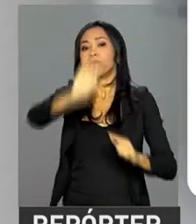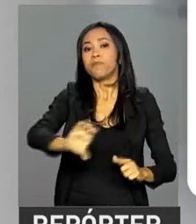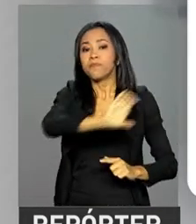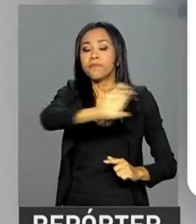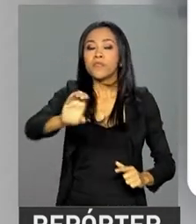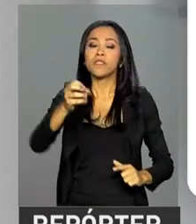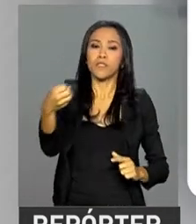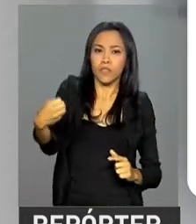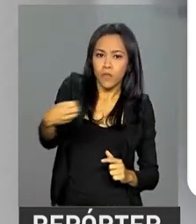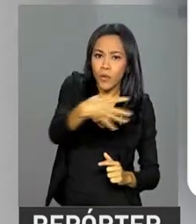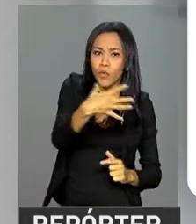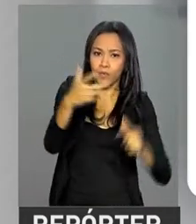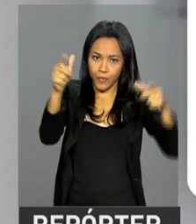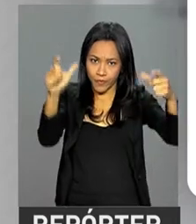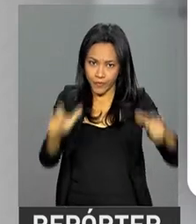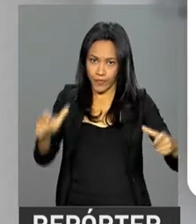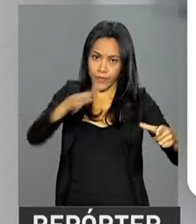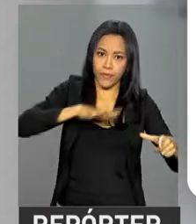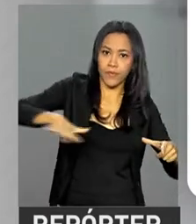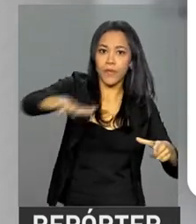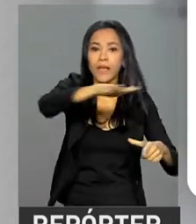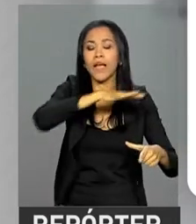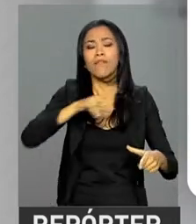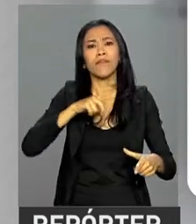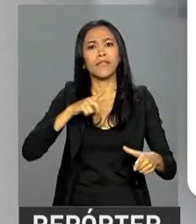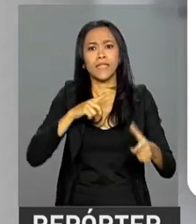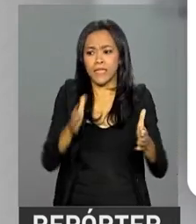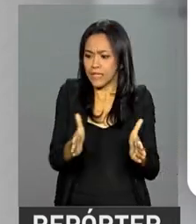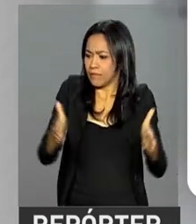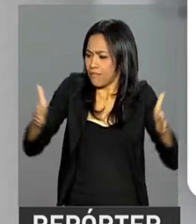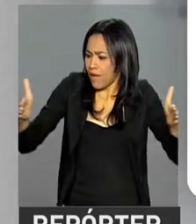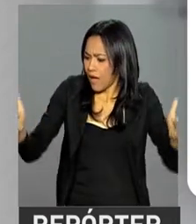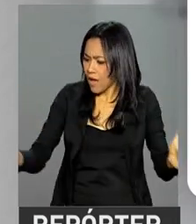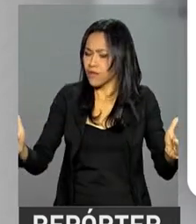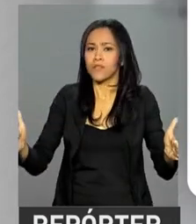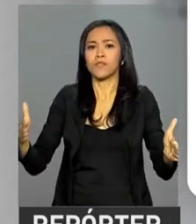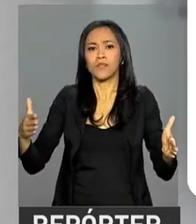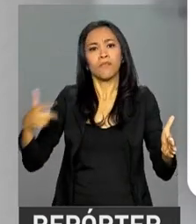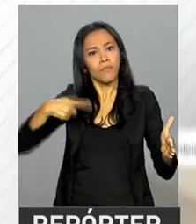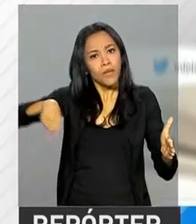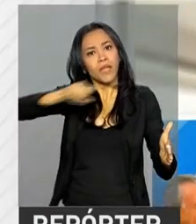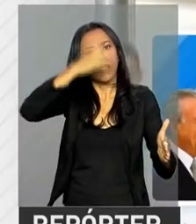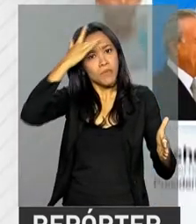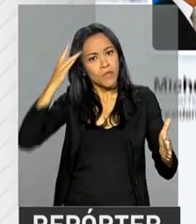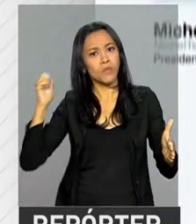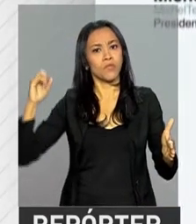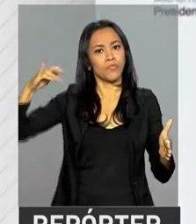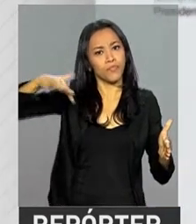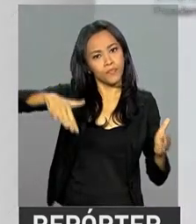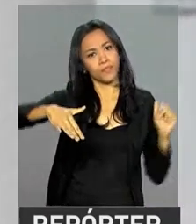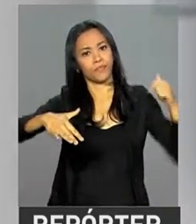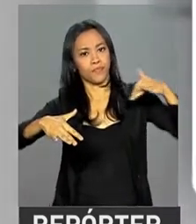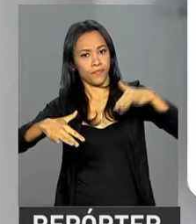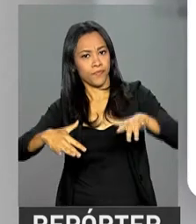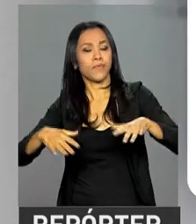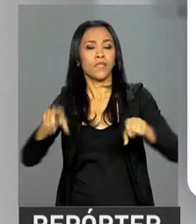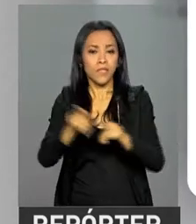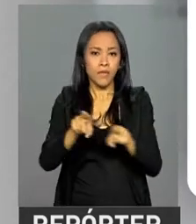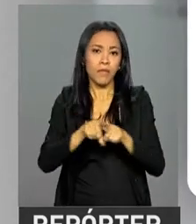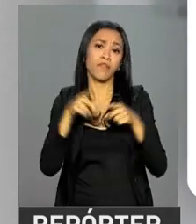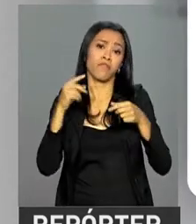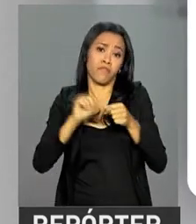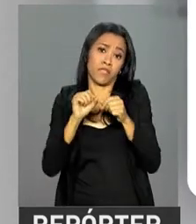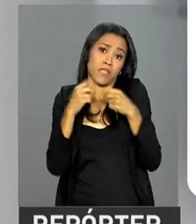né com essa nova área a basílica vai ter mais espaço justamente para poder acolher os romeiros e também para desenvolver suas atividades durante